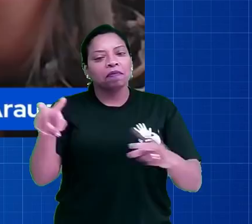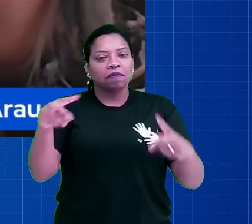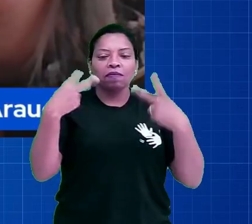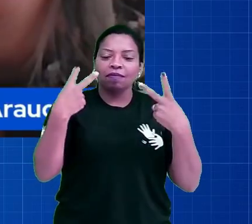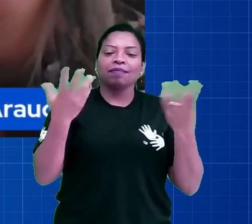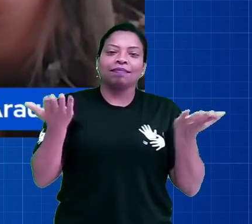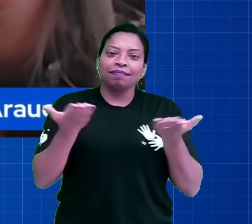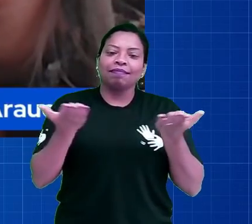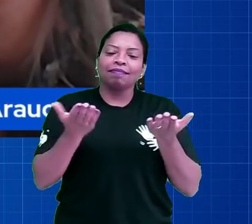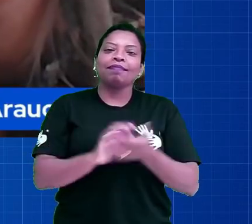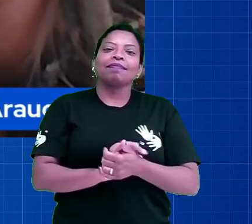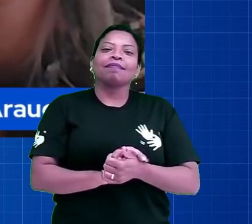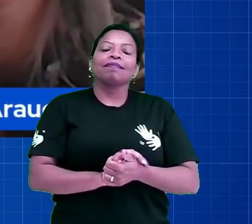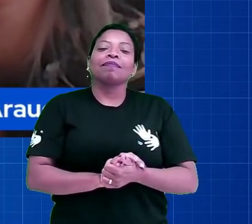que